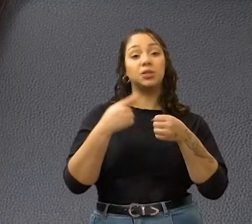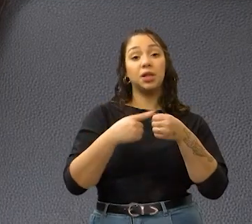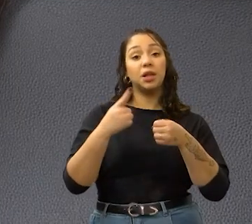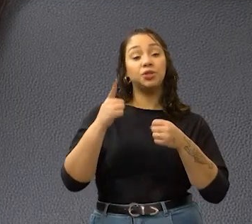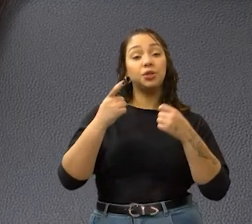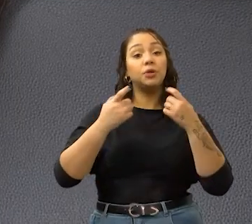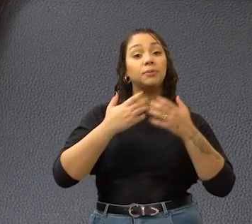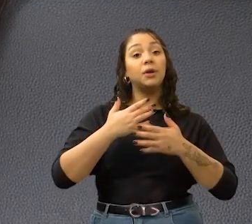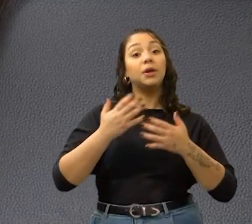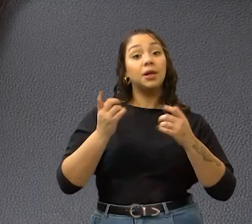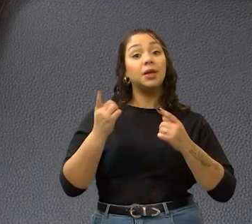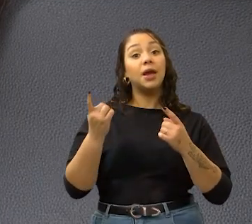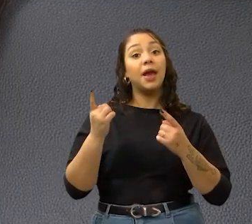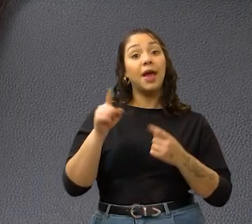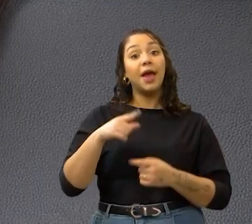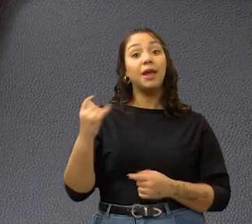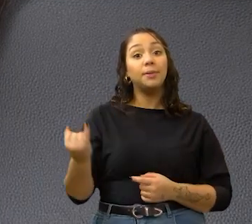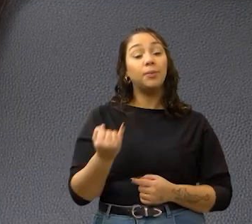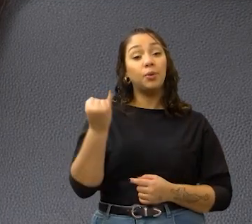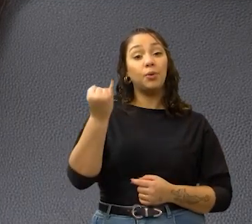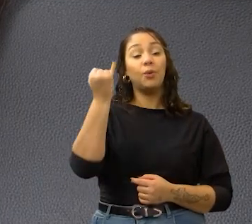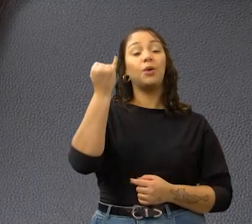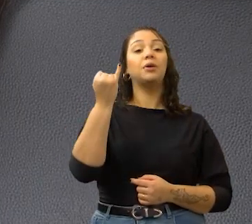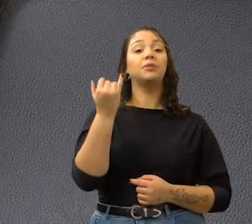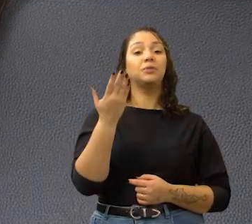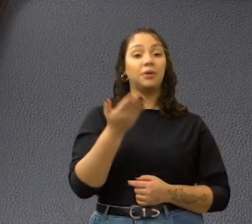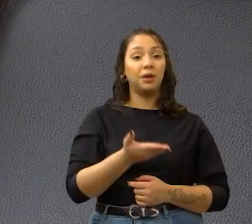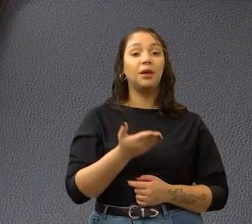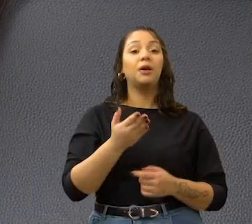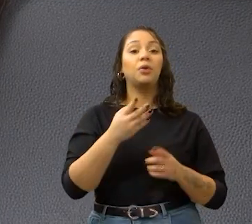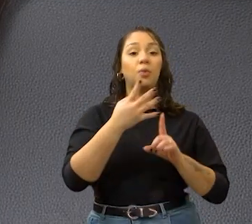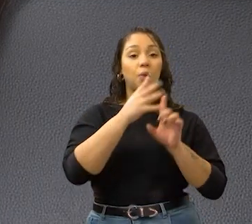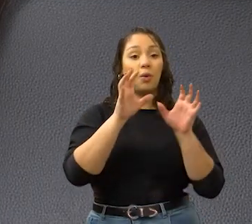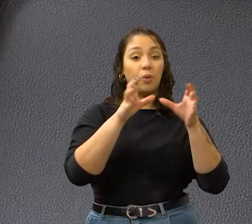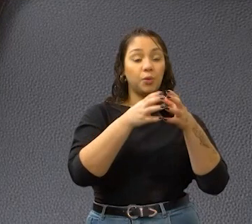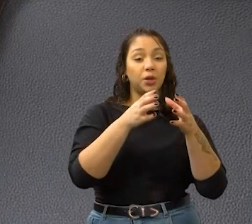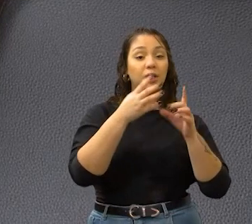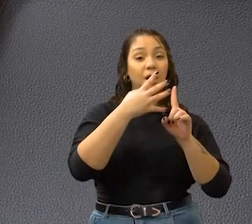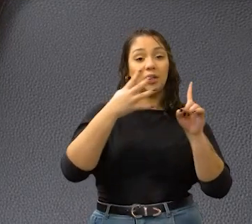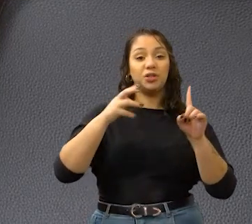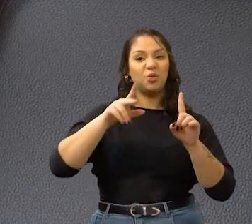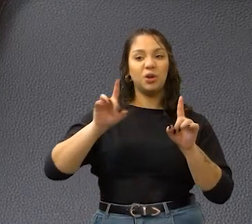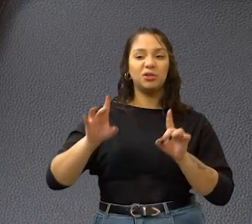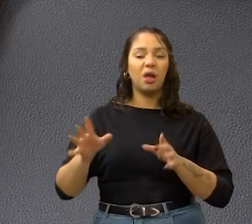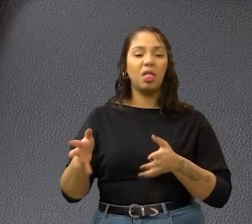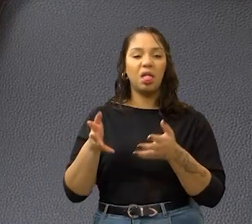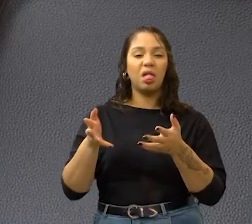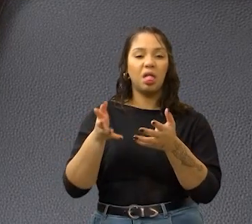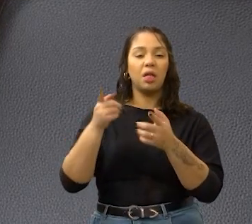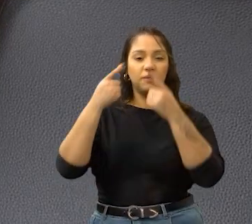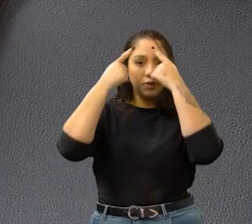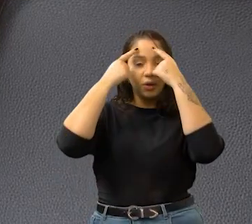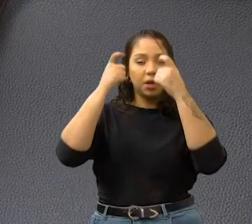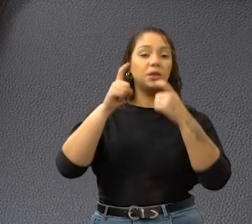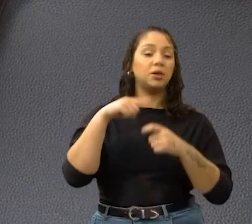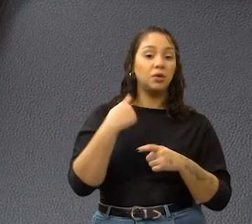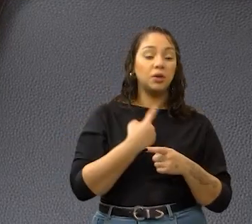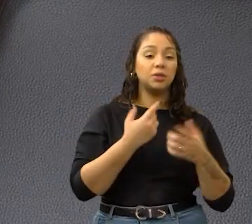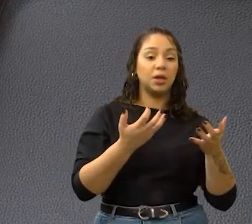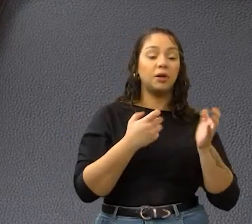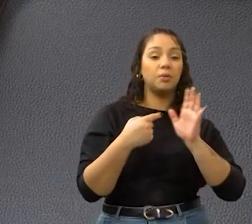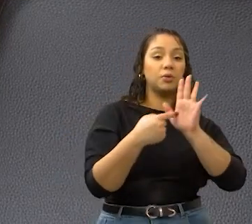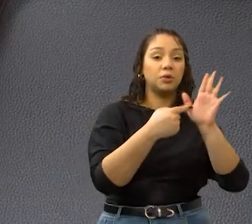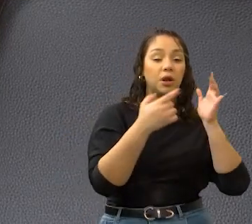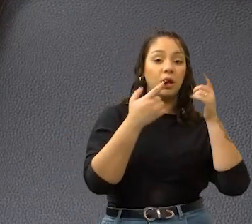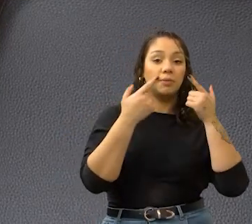a nossa comunidade, está preocupado e não só fica fomentando a violência. Então, essa é uma das nossas iniciativas. Tem alguns outros